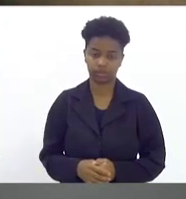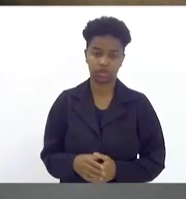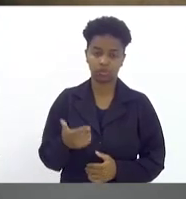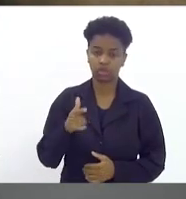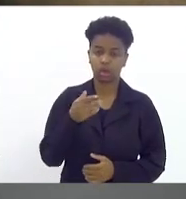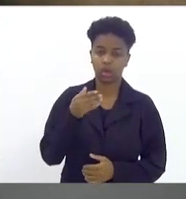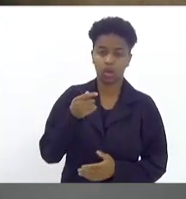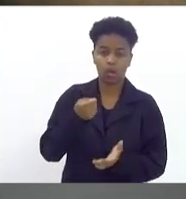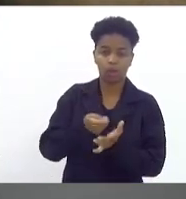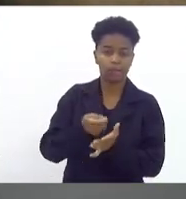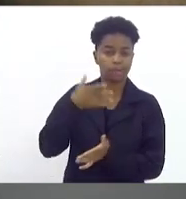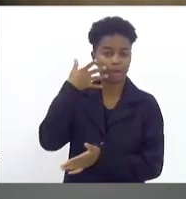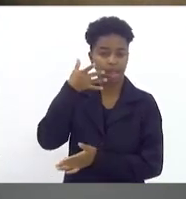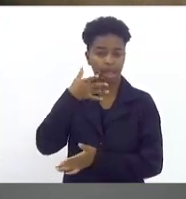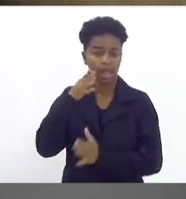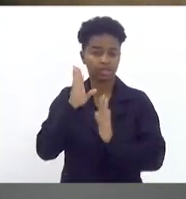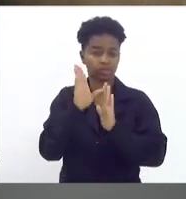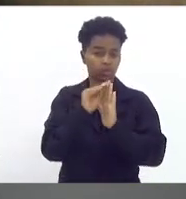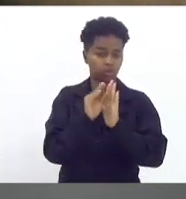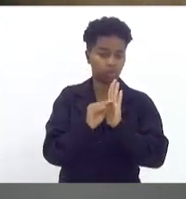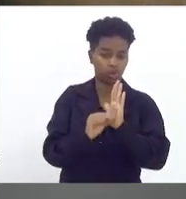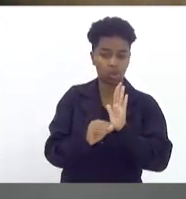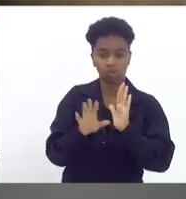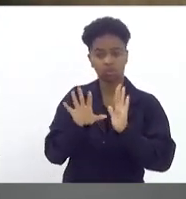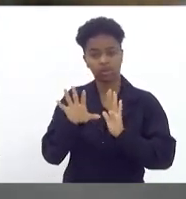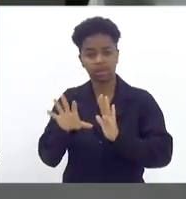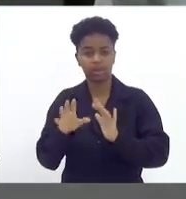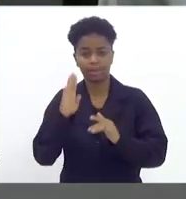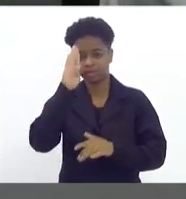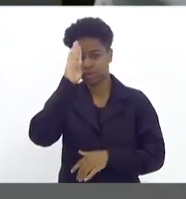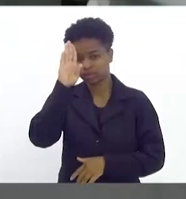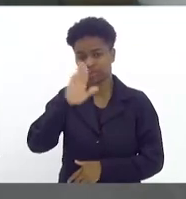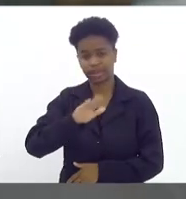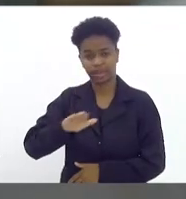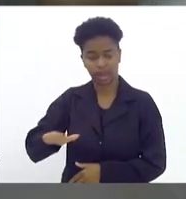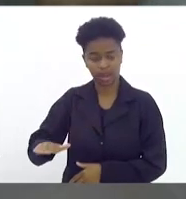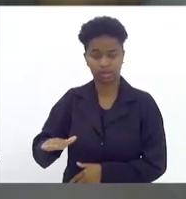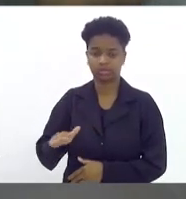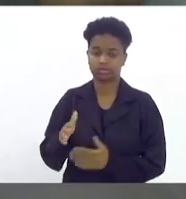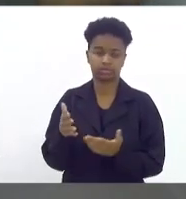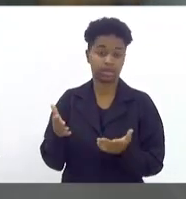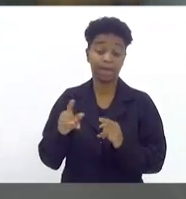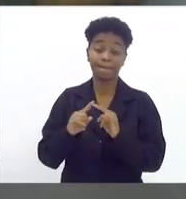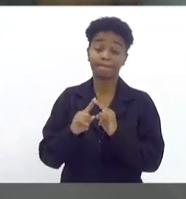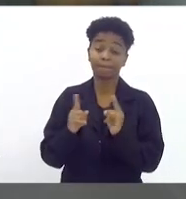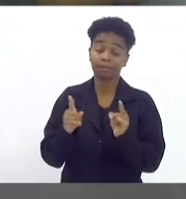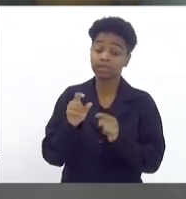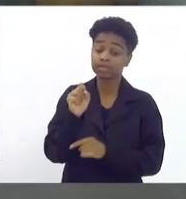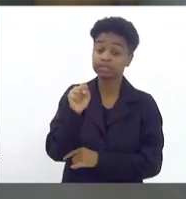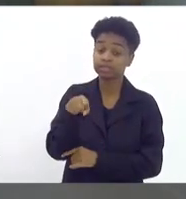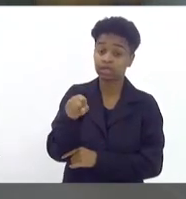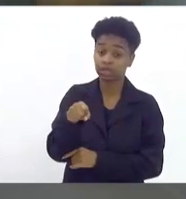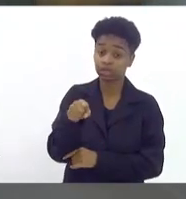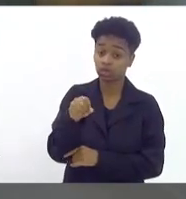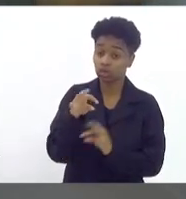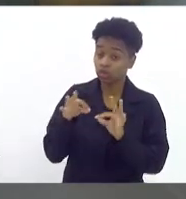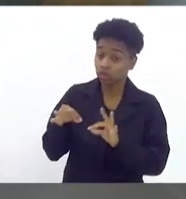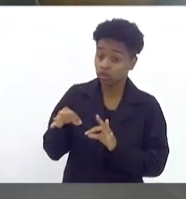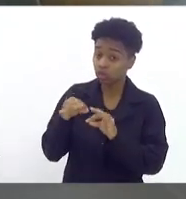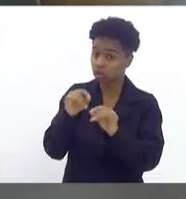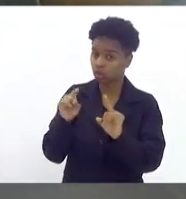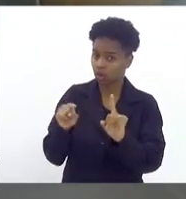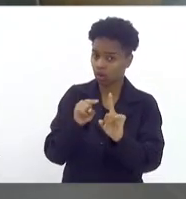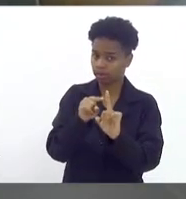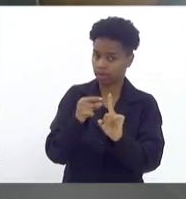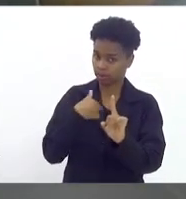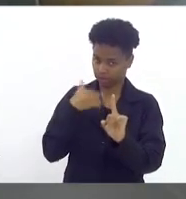palestras com determinado conteúdo, sobretudo para crianças menores, etc. Mas que, sim, todo objetivo, entendo eu, e